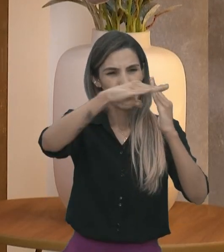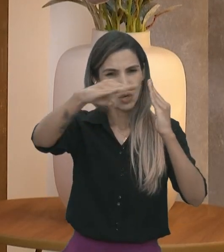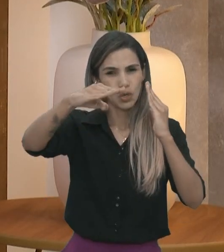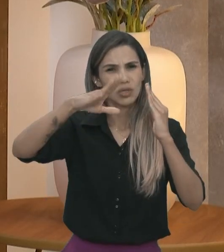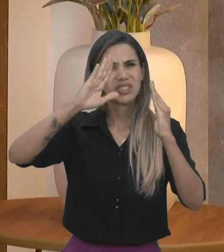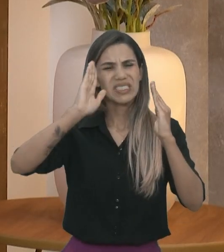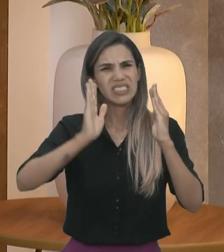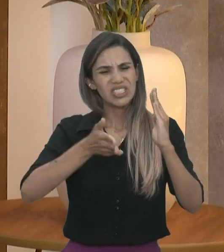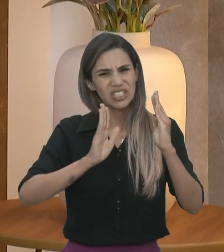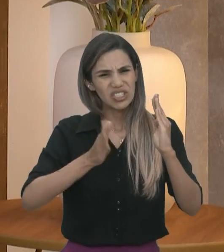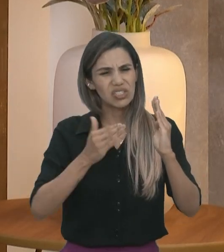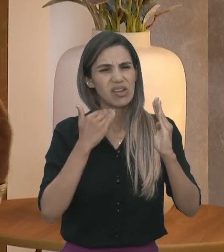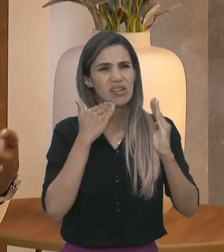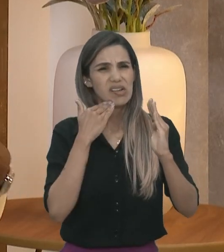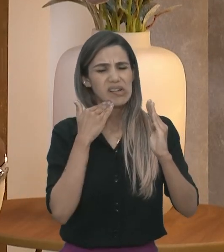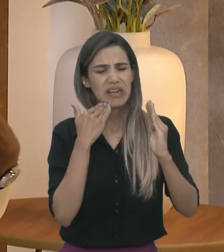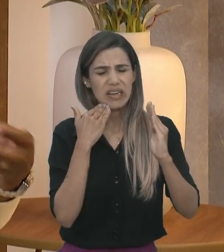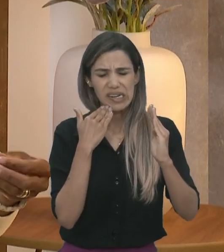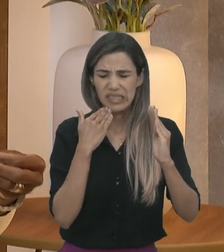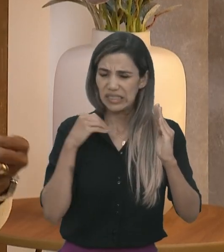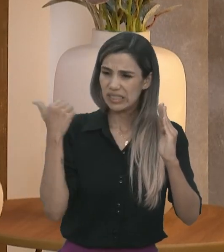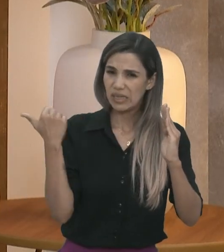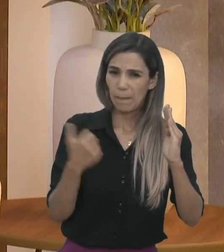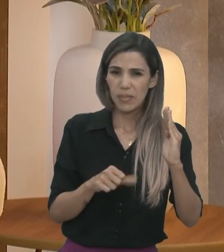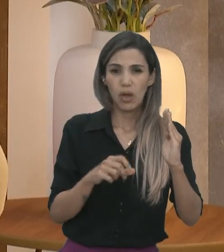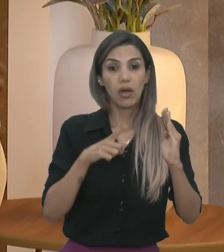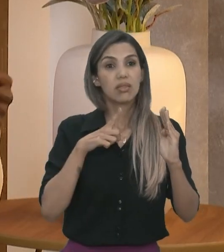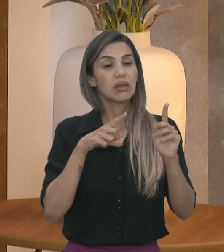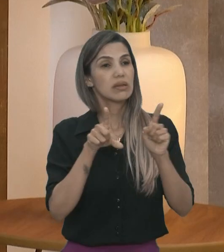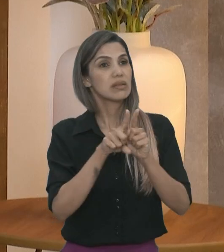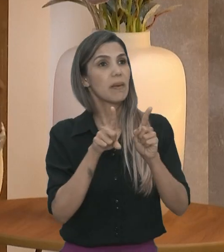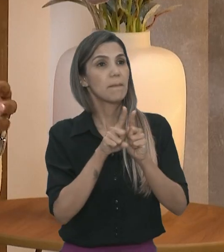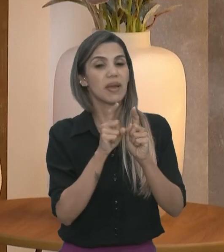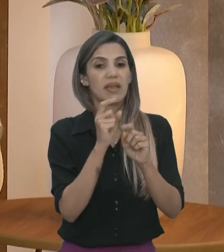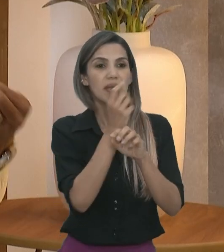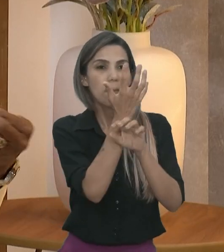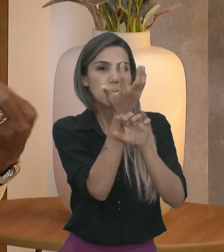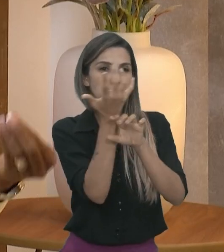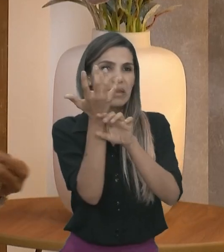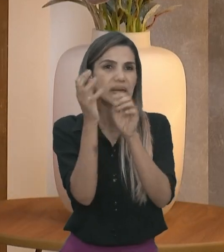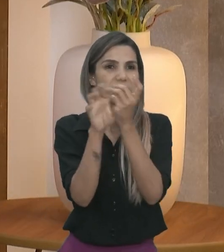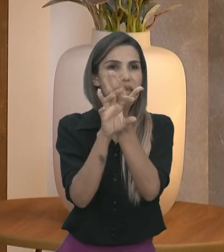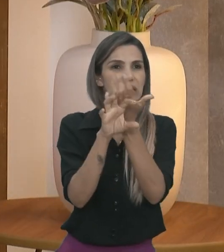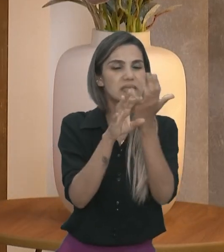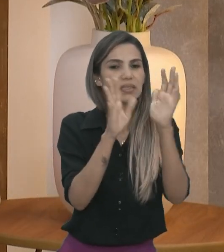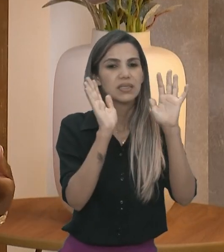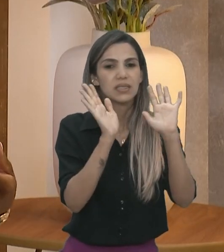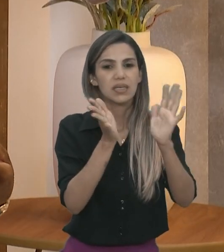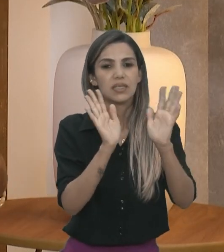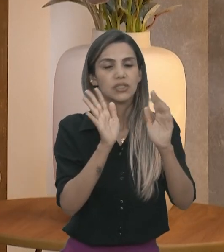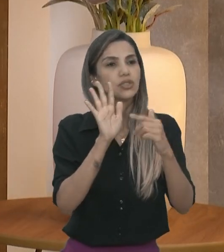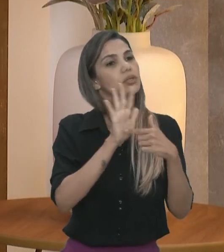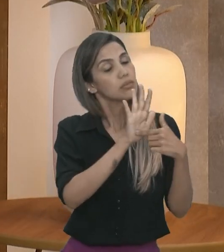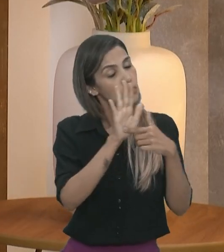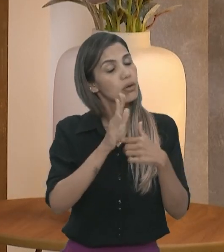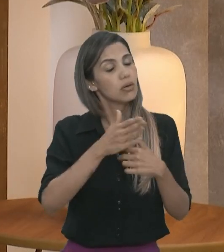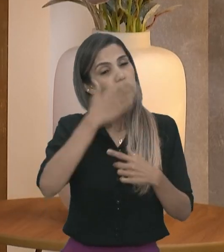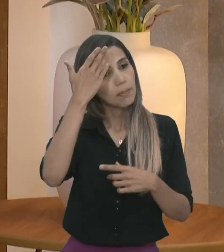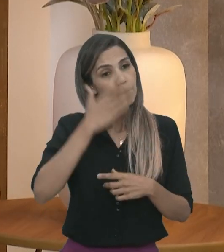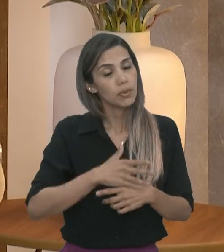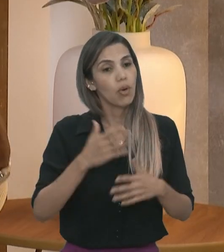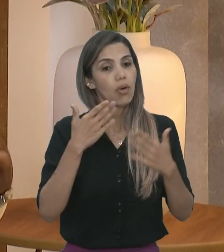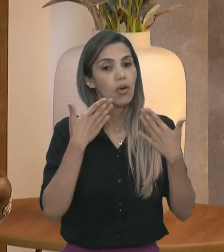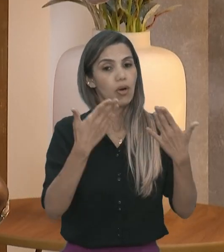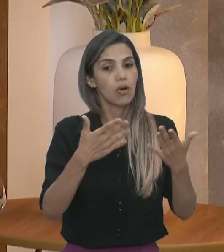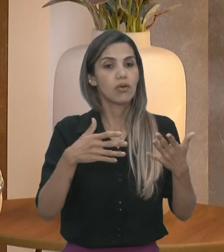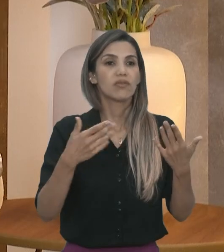tão avançado de degradação que já tem plantas, árvorezinhas ali, micro-organismos que mostram, né, e evidenciam